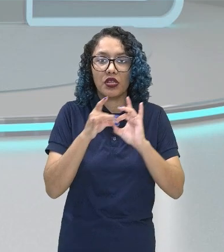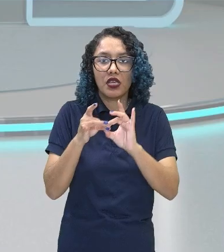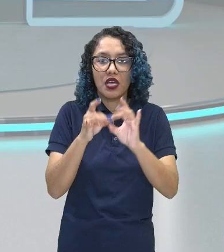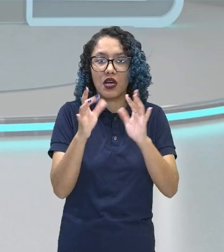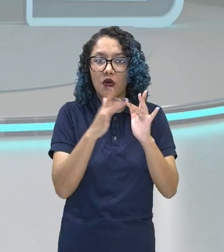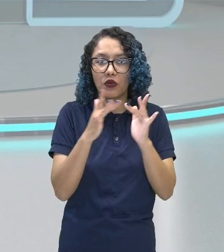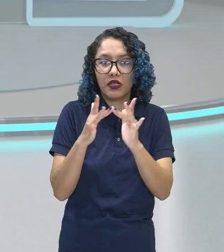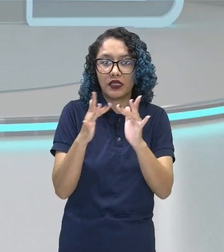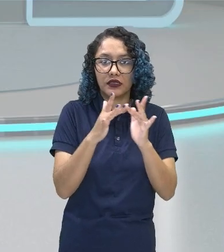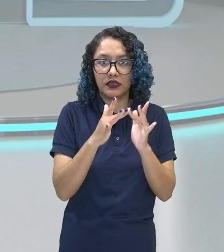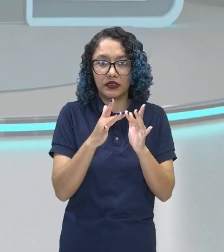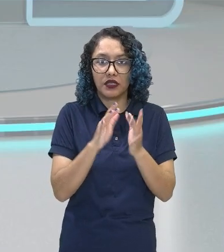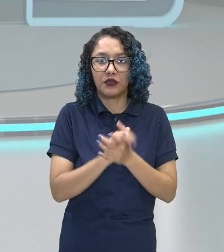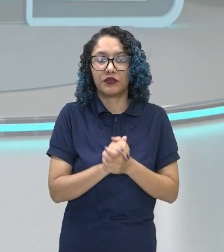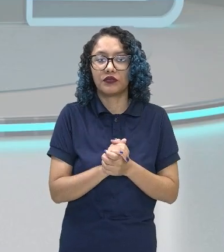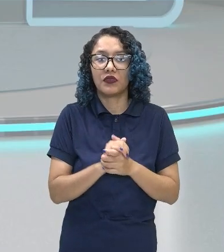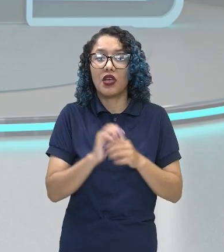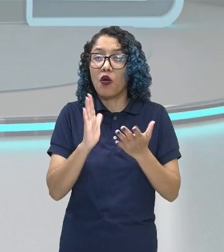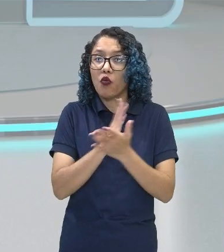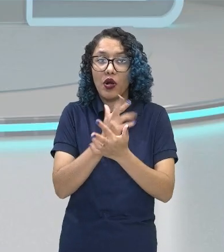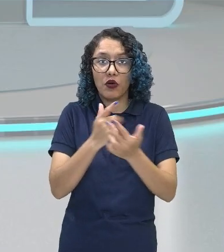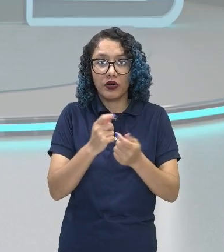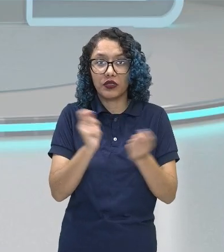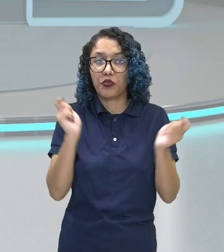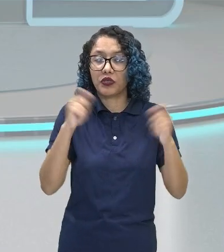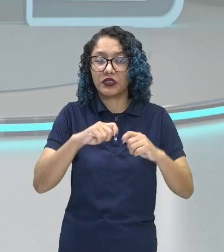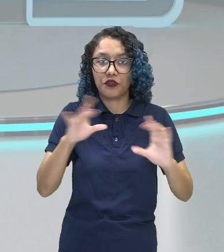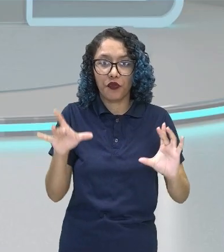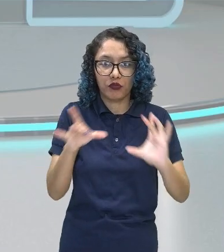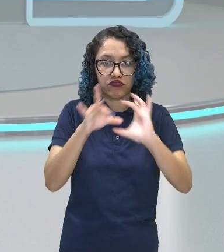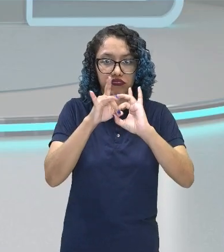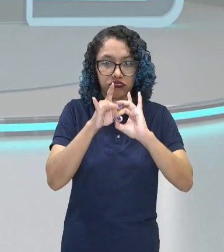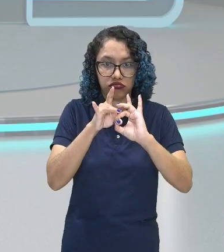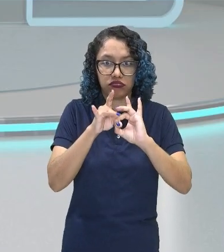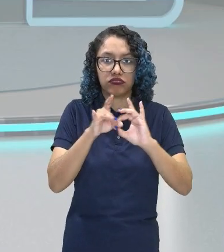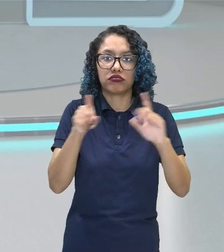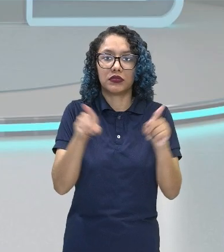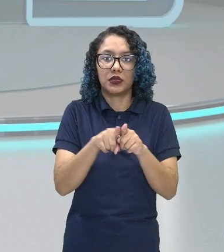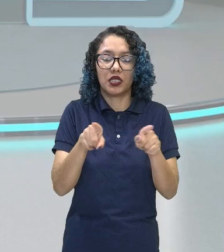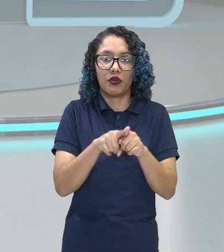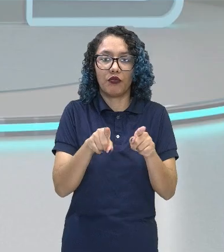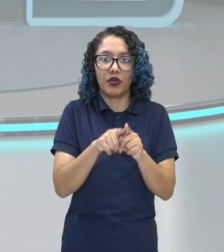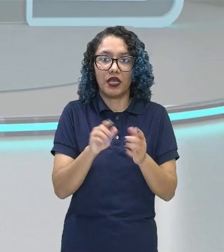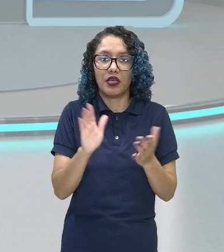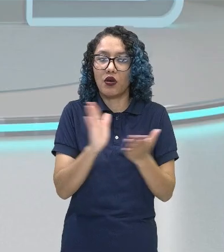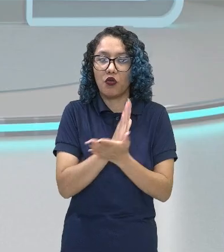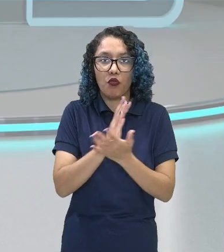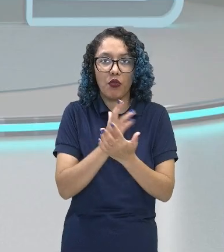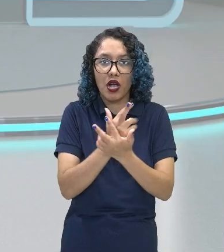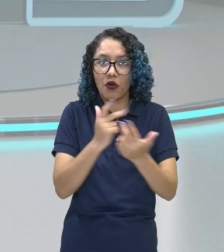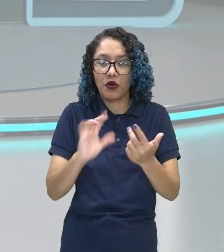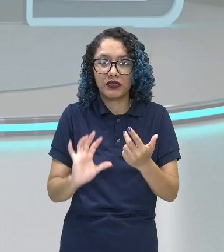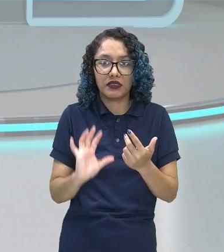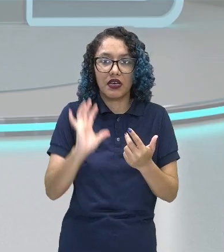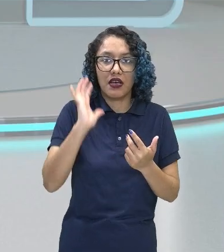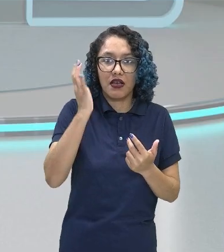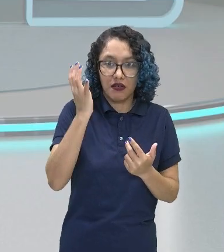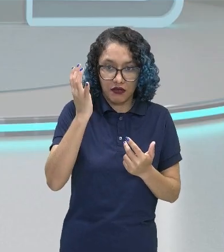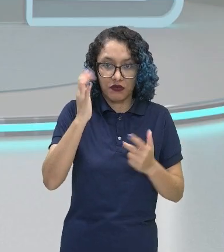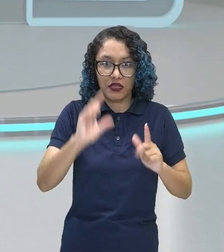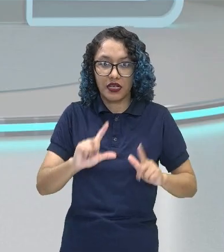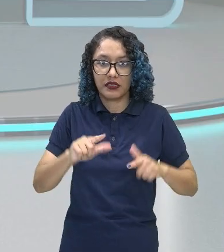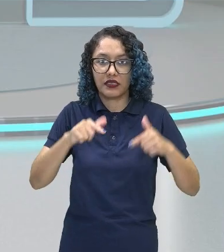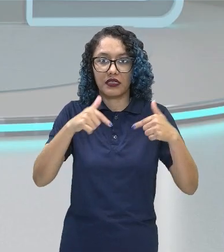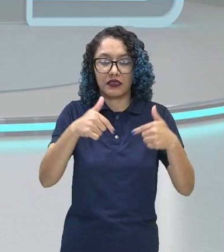ligar, ligamento. 3, o que faz que se estabeleça uma relação ou encadeamento